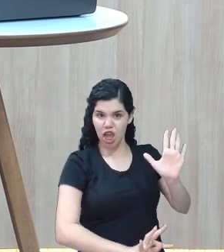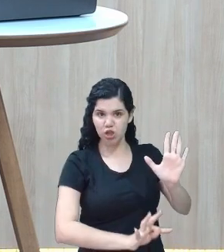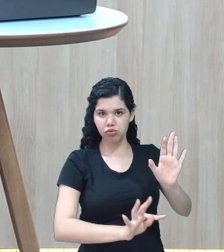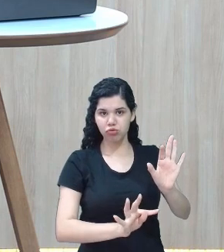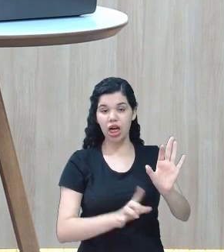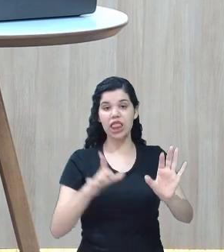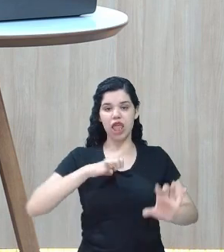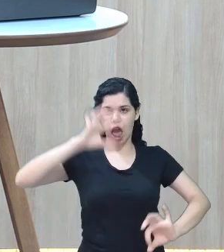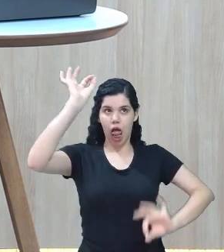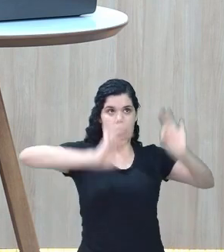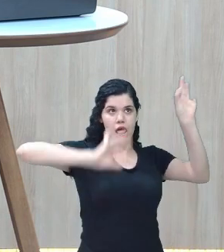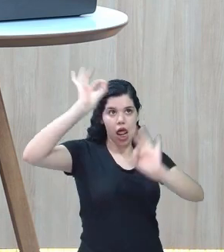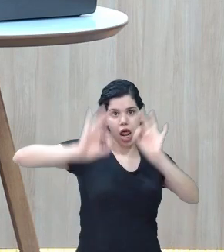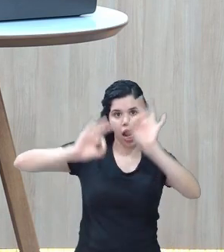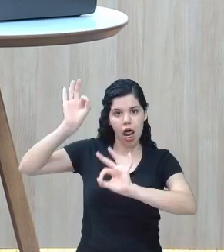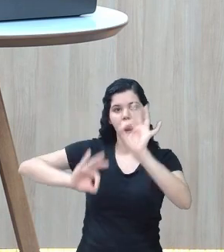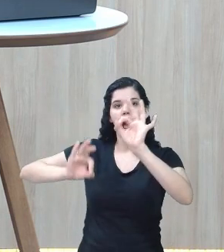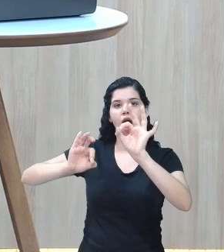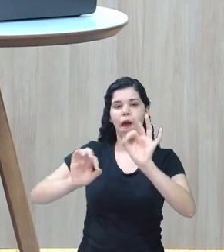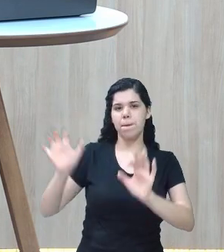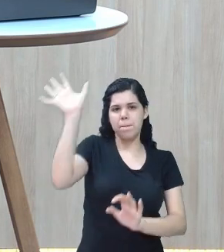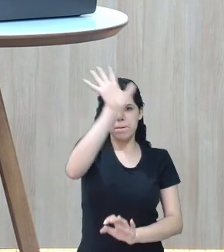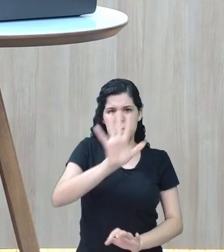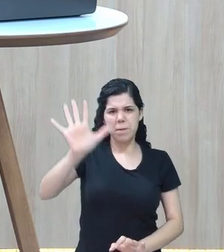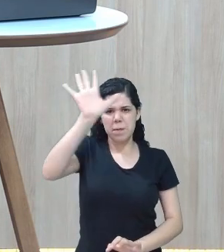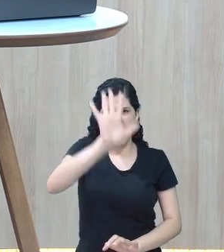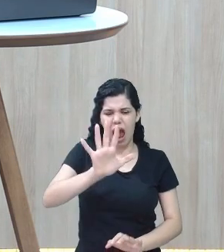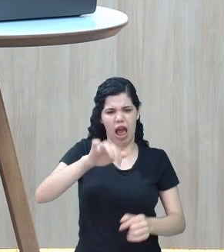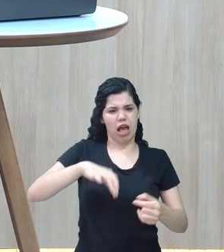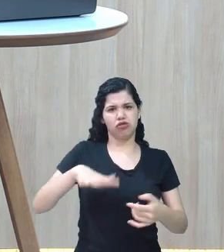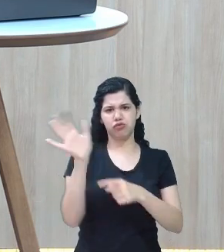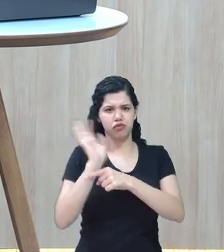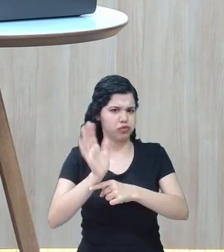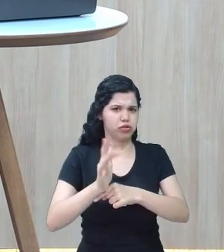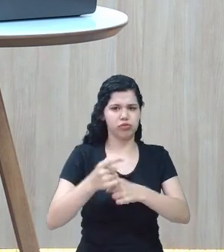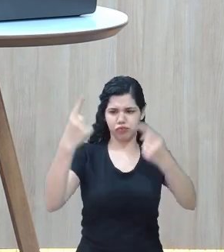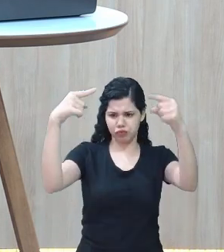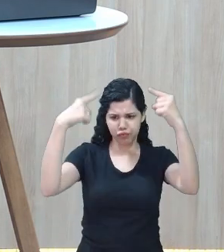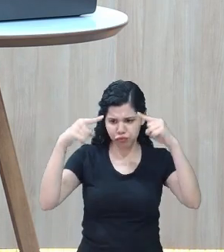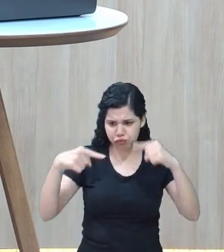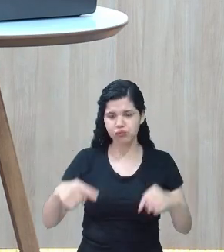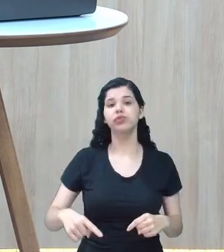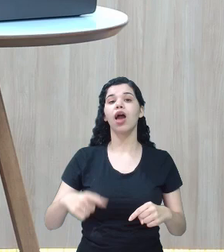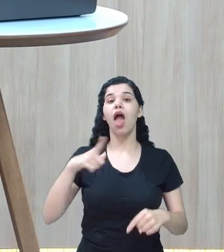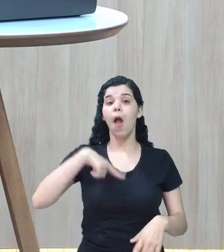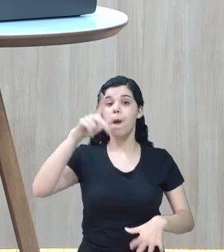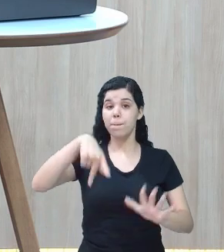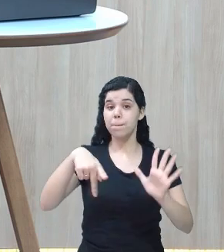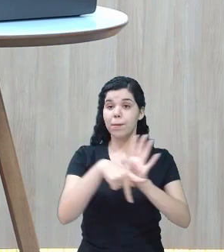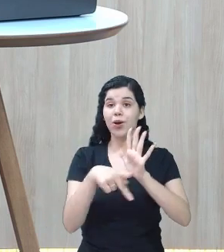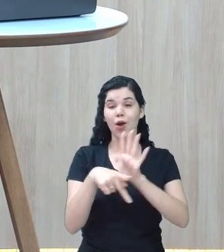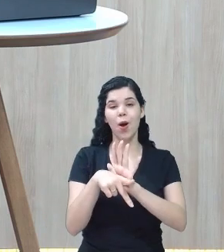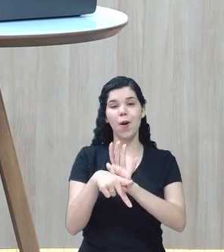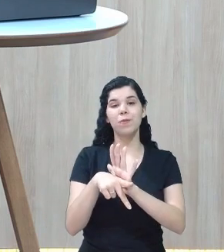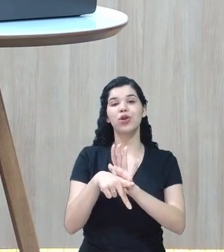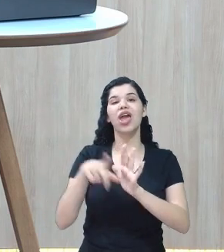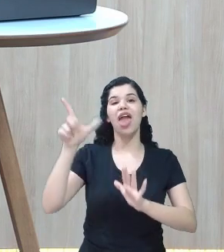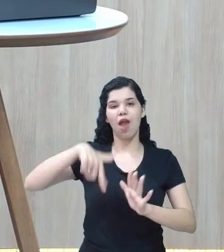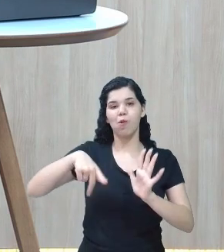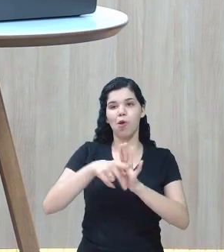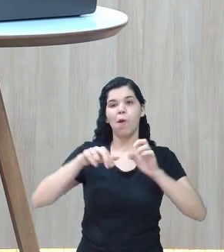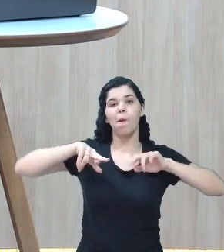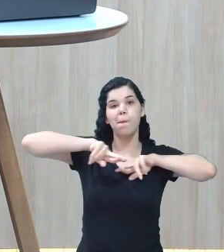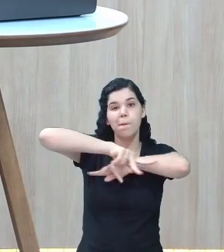todas essas imagens, com essas modalidades, então a gente diz que esse texto